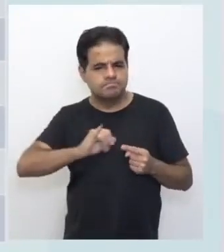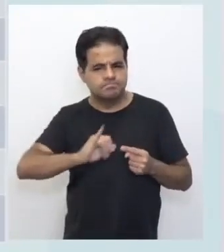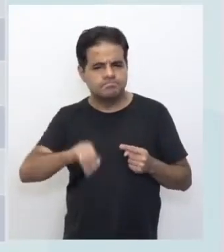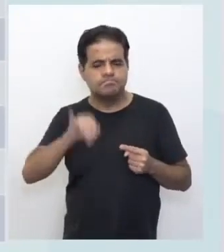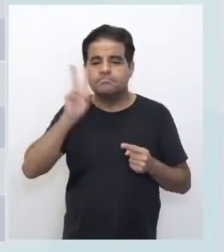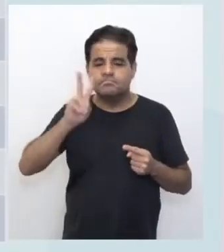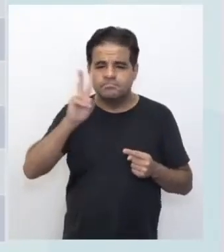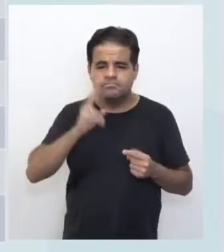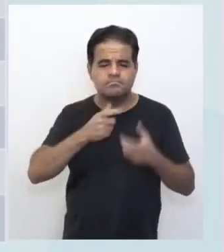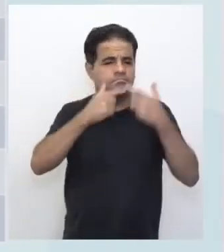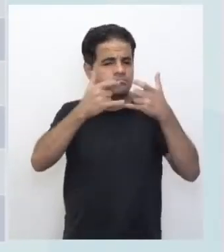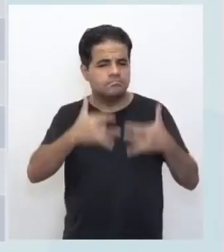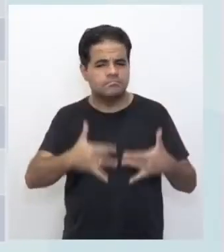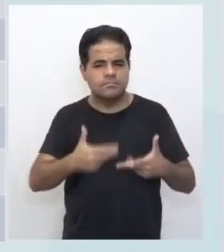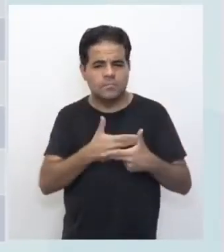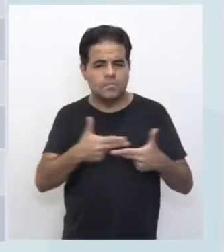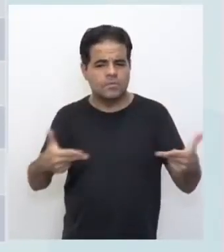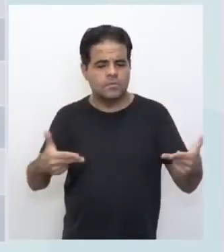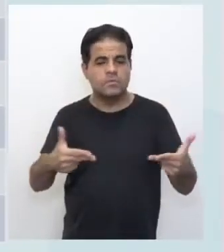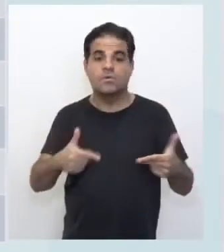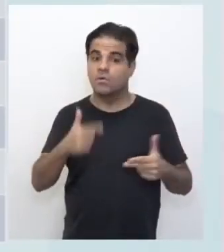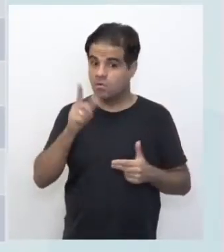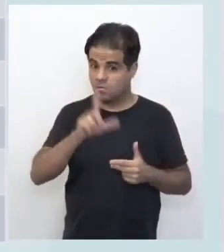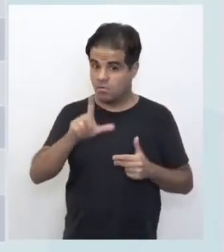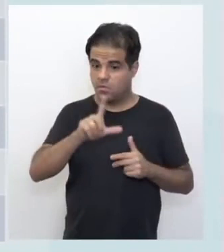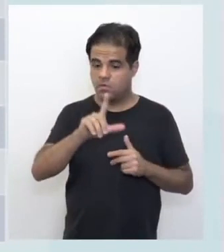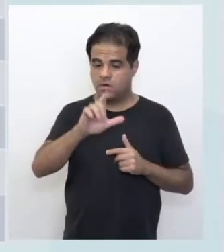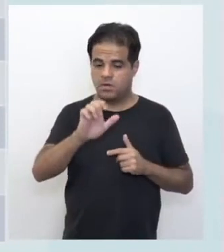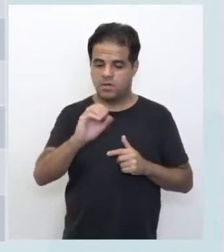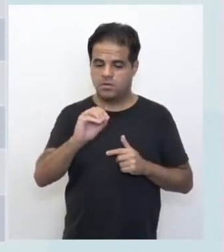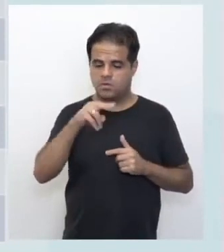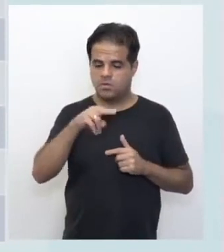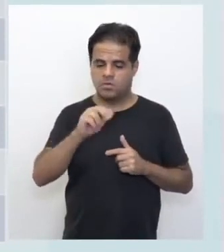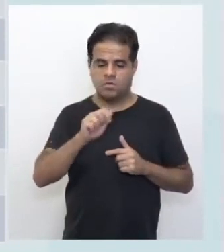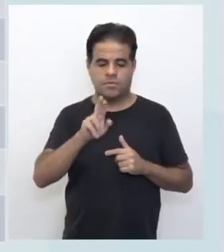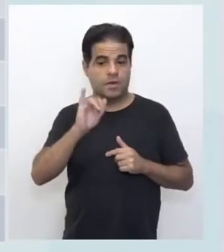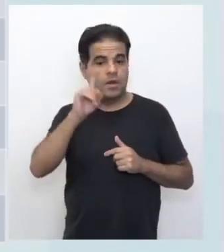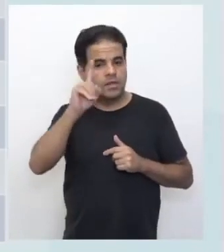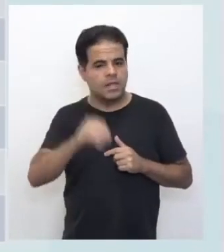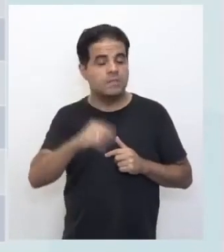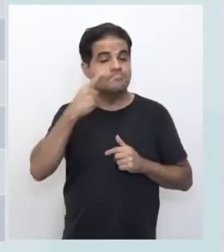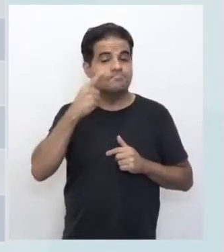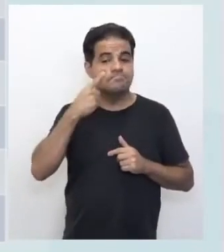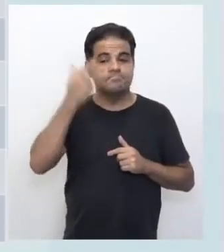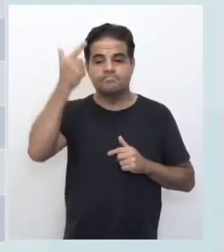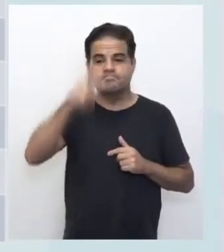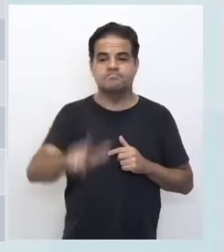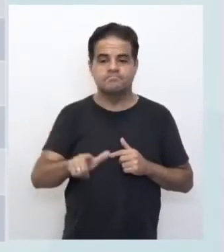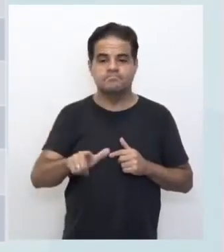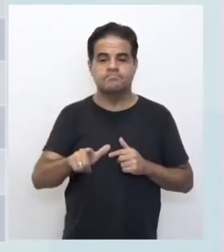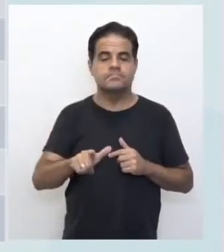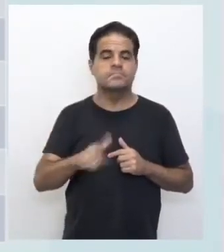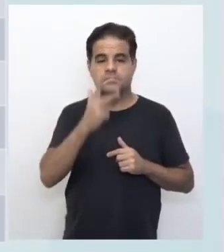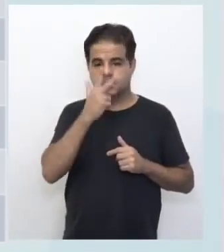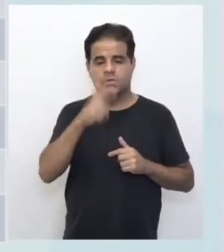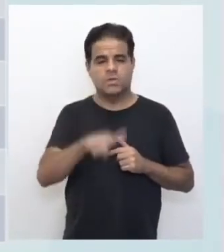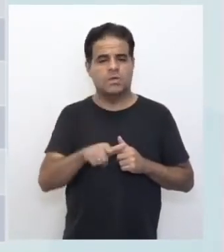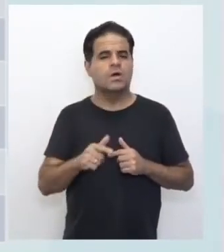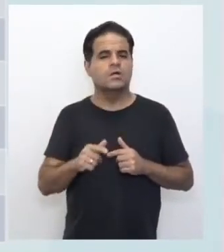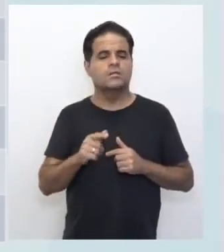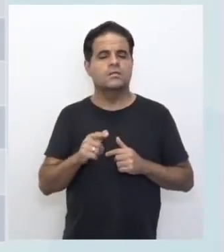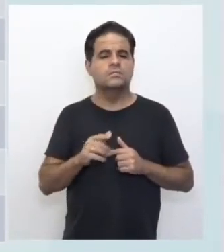algo? Colocaram que sim aqui, ó, o Leonardo. E mais alguém? Vamos ver. Essa realmente foi uma pegadinha. Colocou